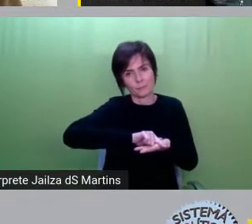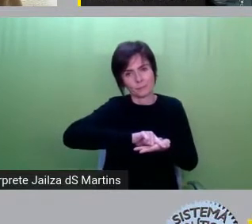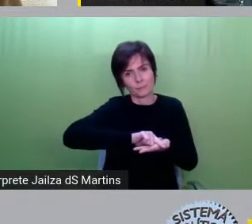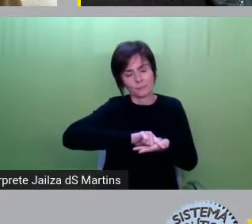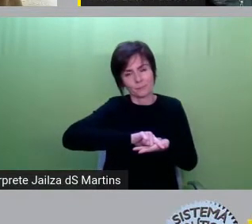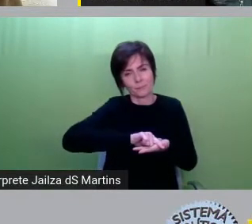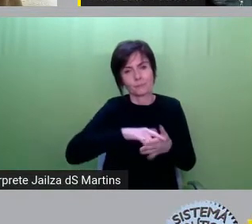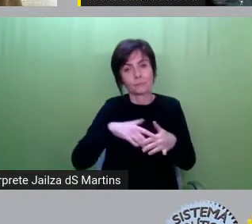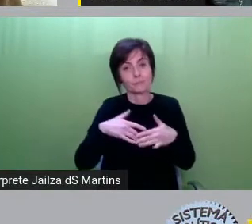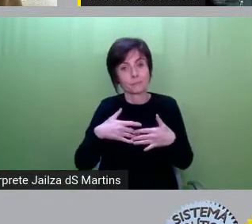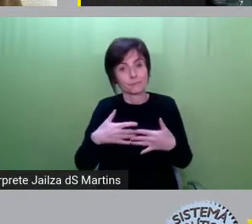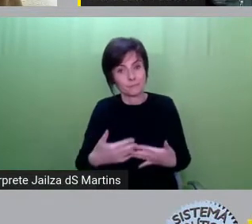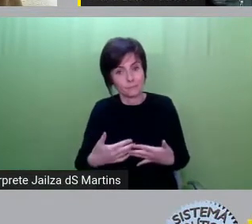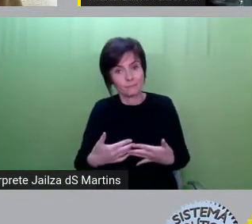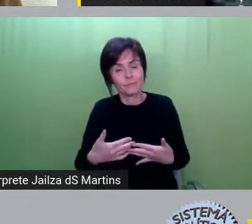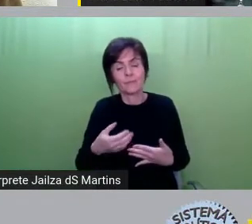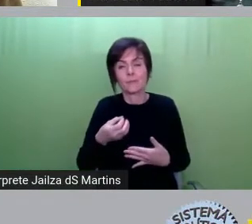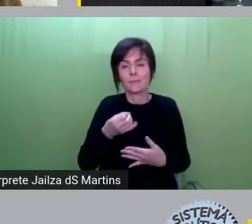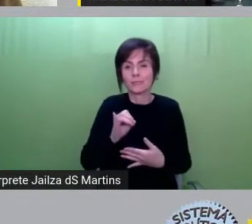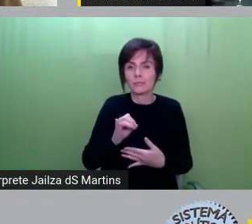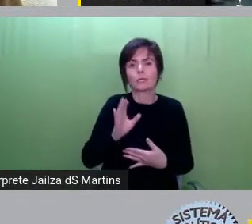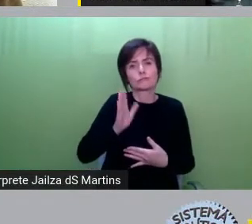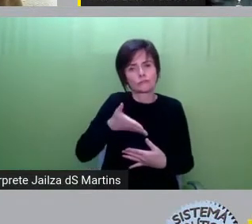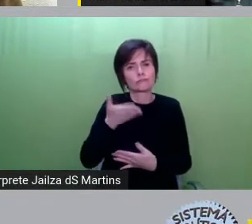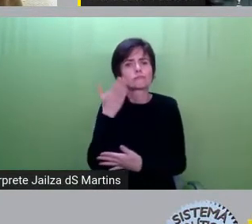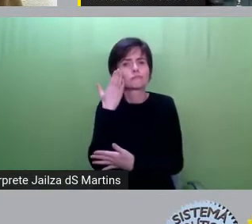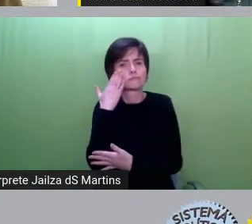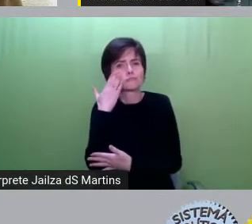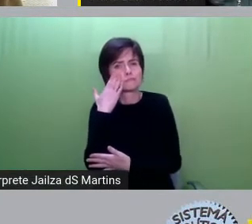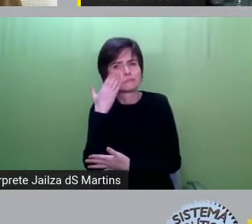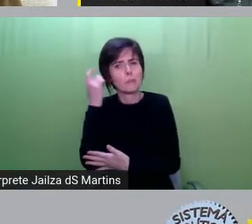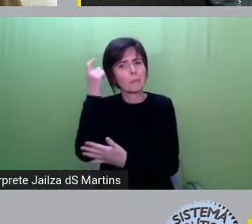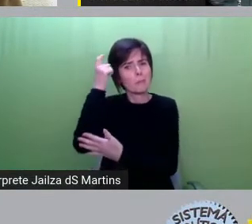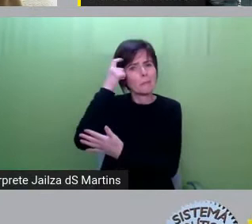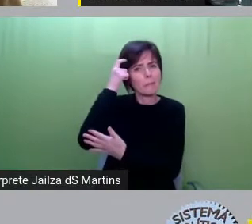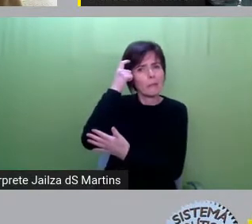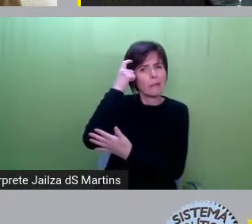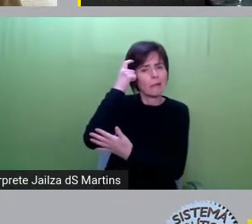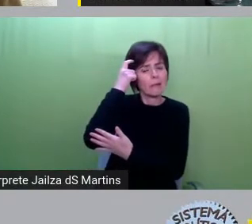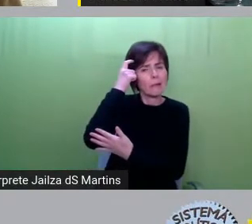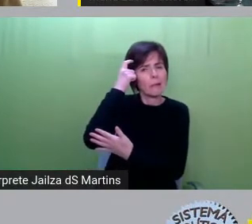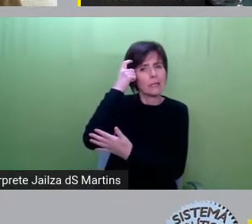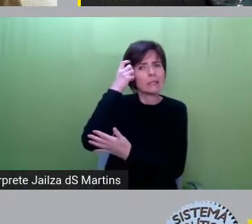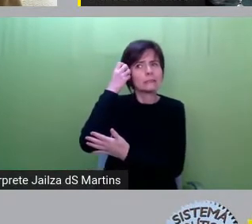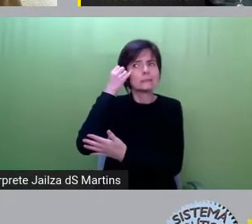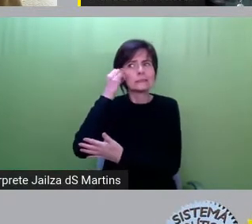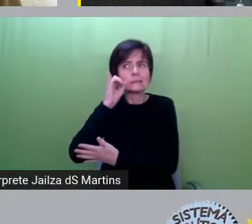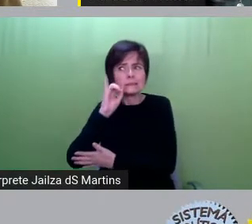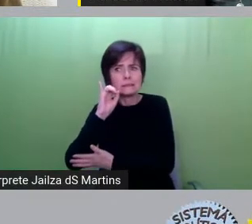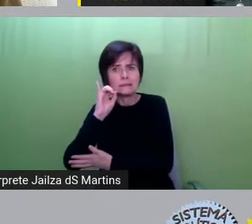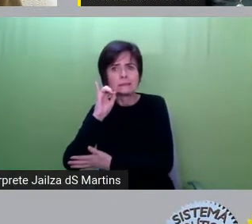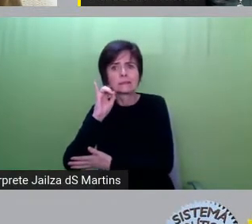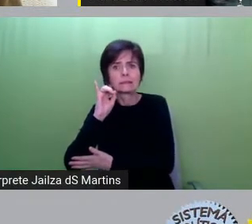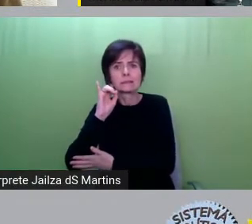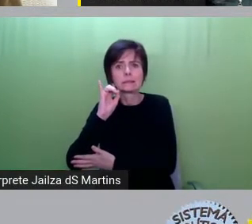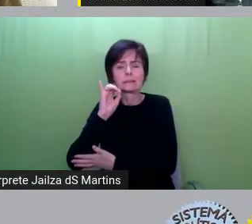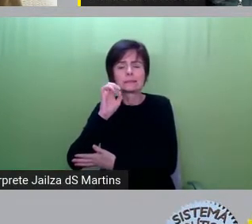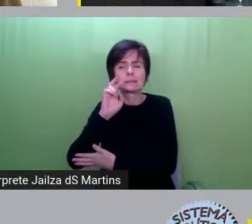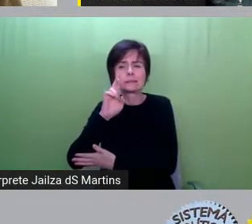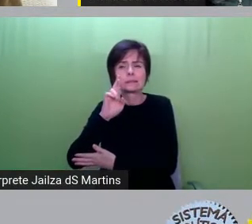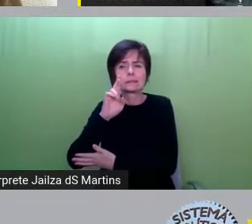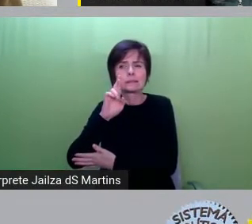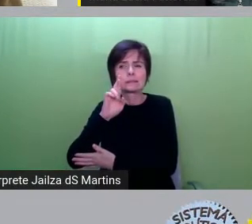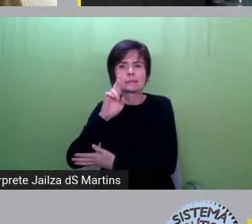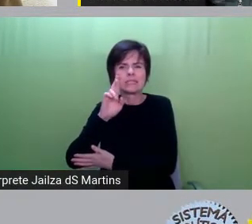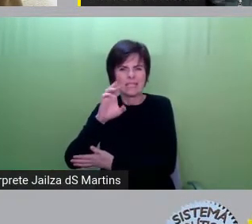Bom, a rigor, nós temos o seguinte: se a gente pensar, o que é a receita pública? Né? Em termos do que a